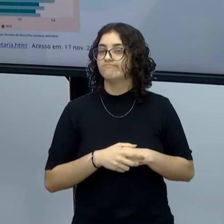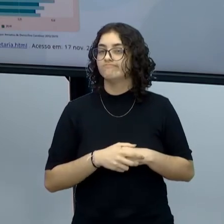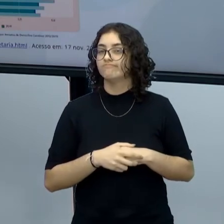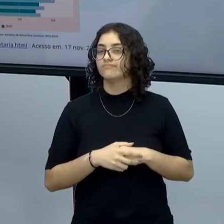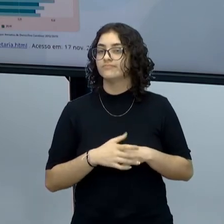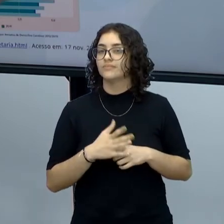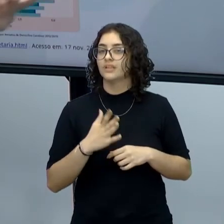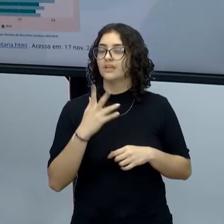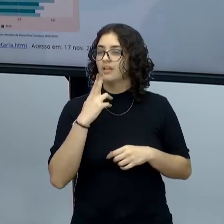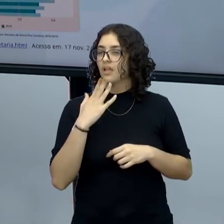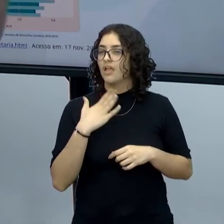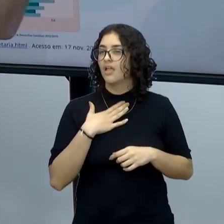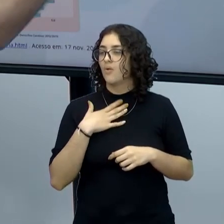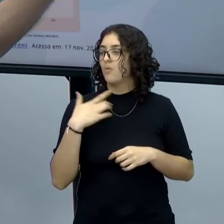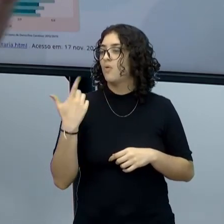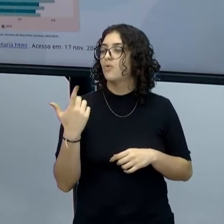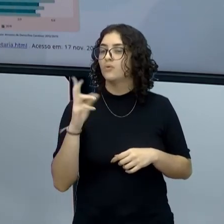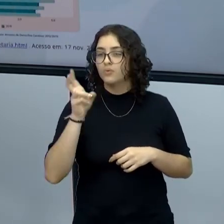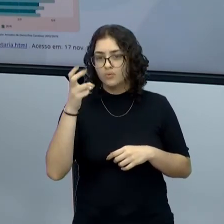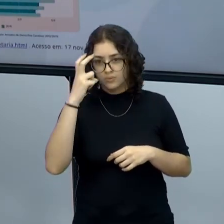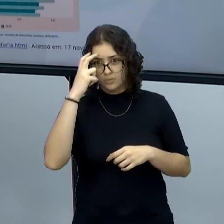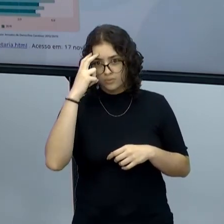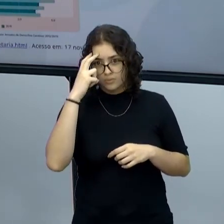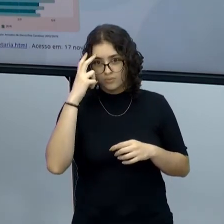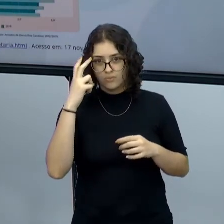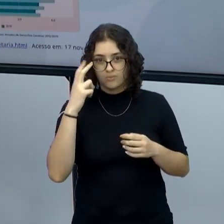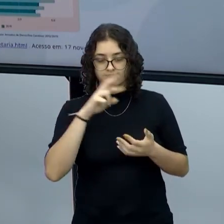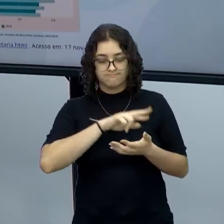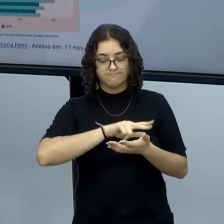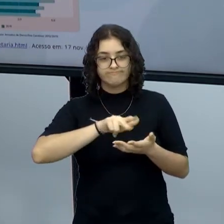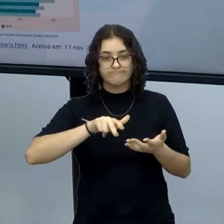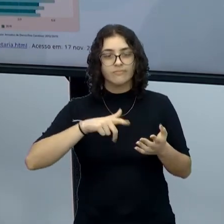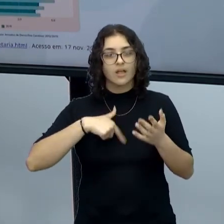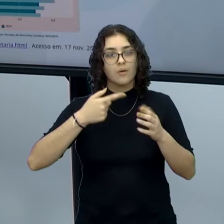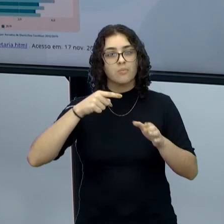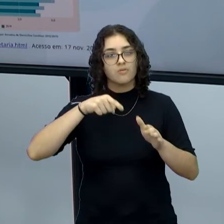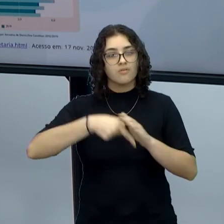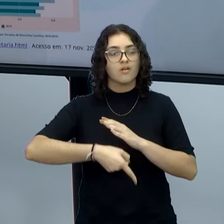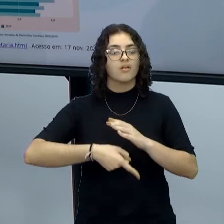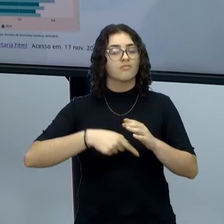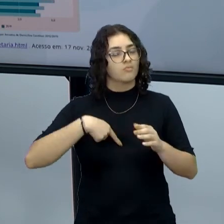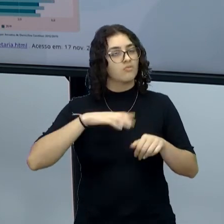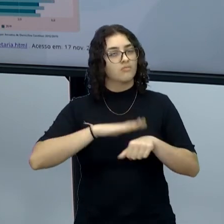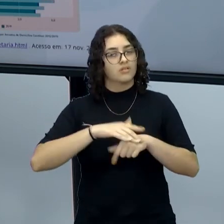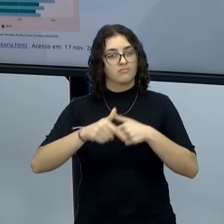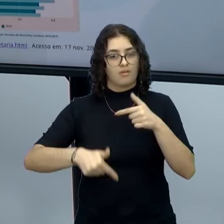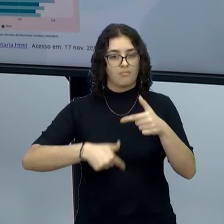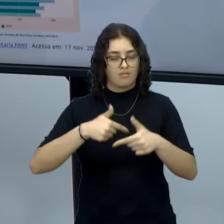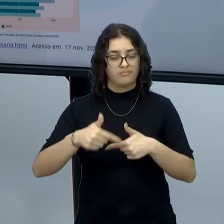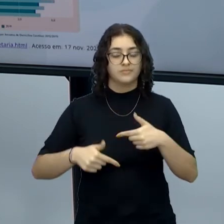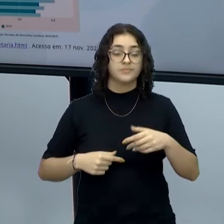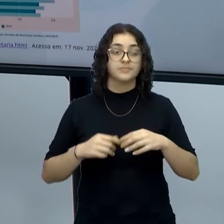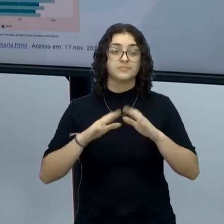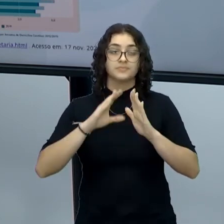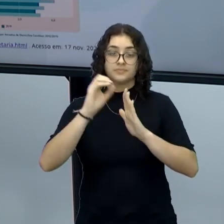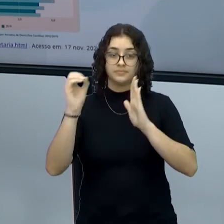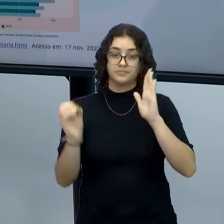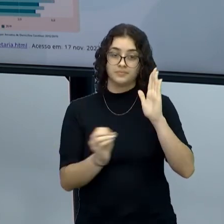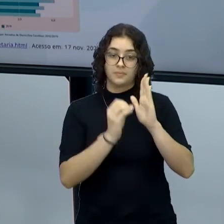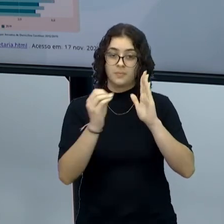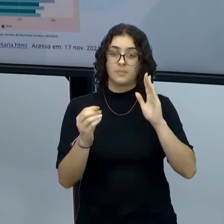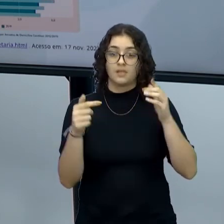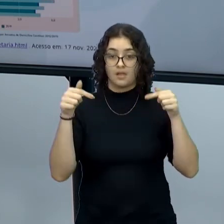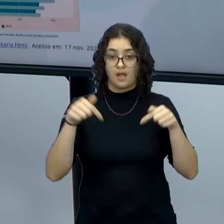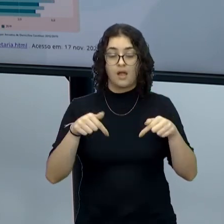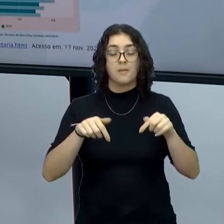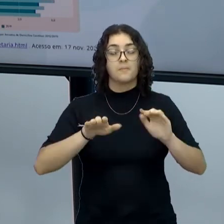Eu e o Outro, Culturas no Plural, que é um outro aprofundamento que eu faço também aqui no Centro de Mídias, mas já que a